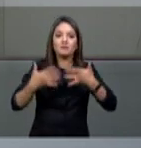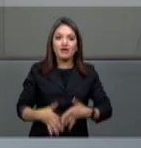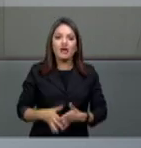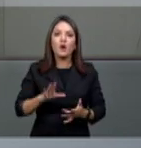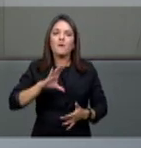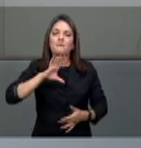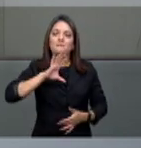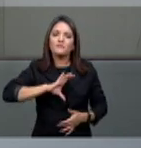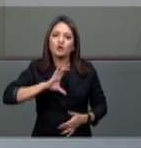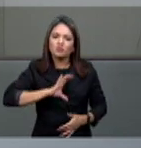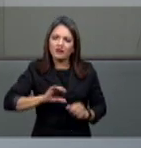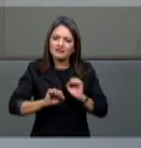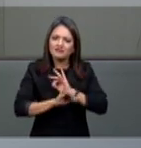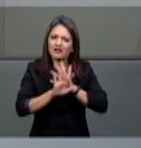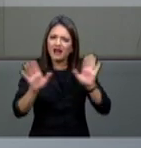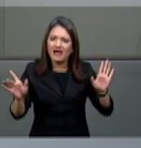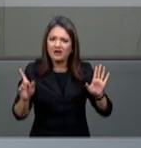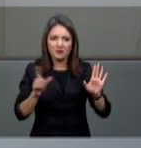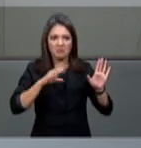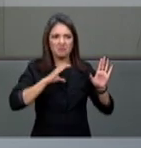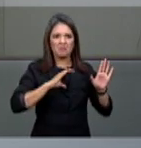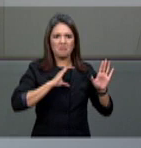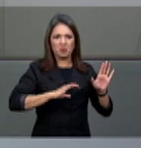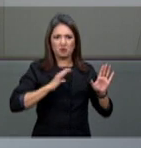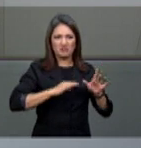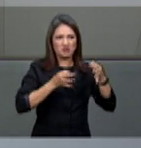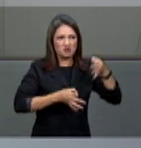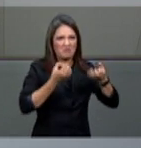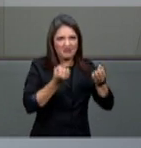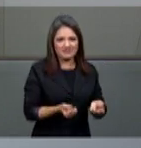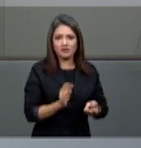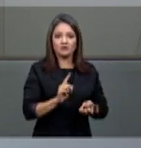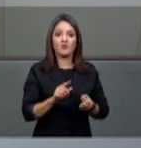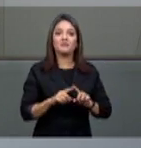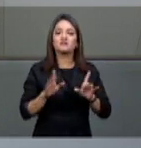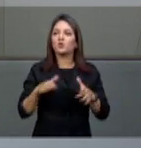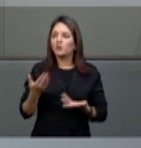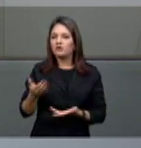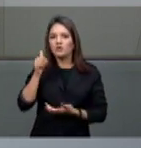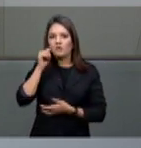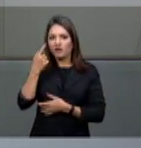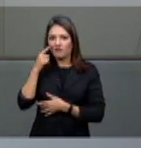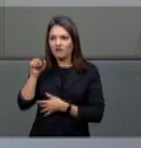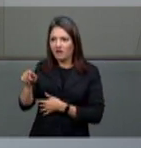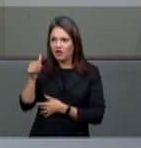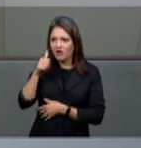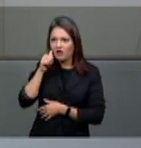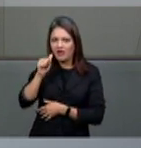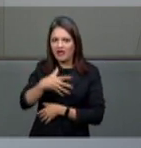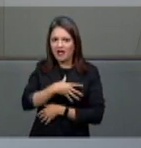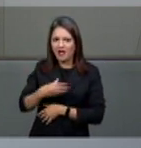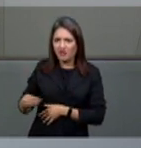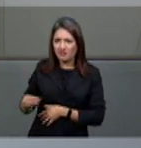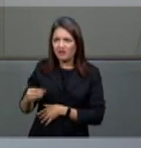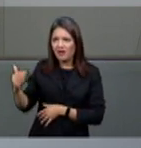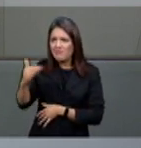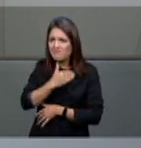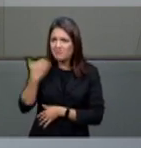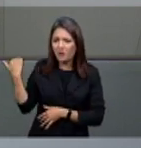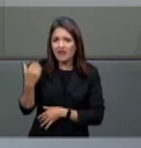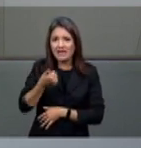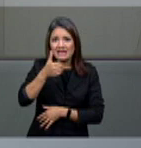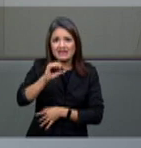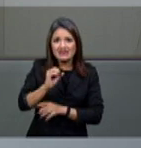e quando a mulher que viu uma filha ser assassinada e dez anos depois não ter de um justo